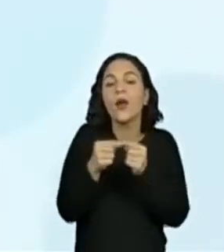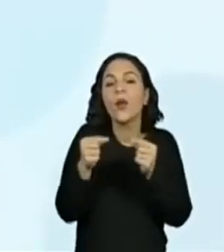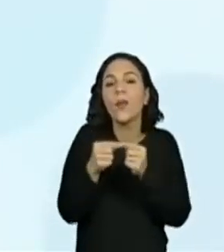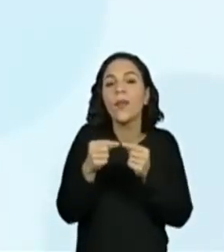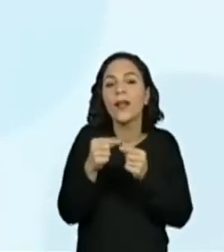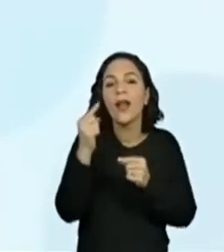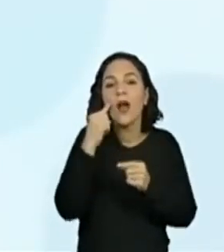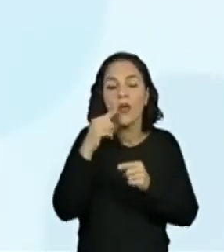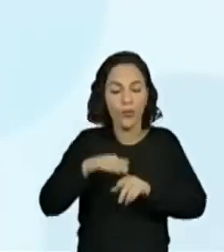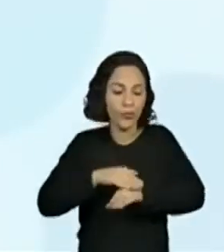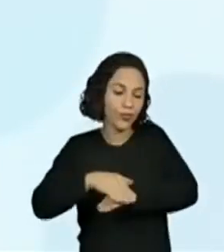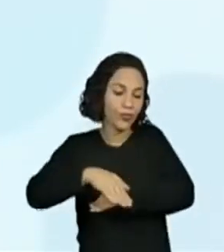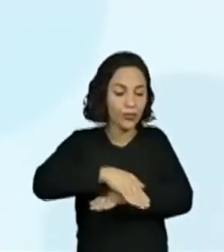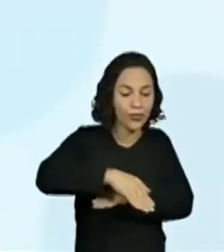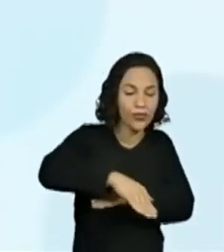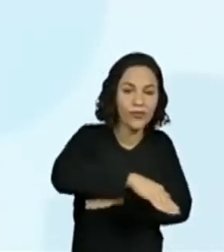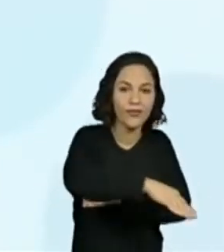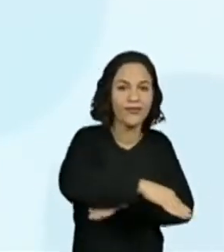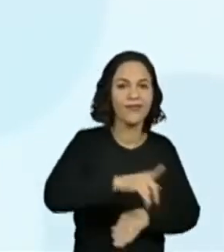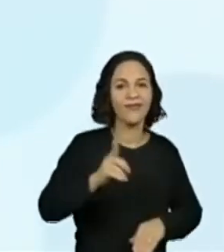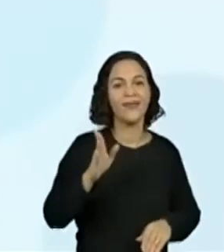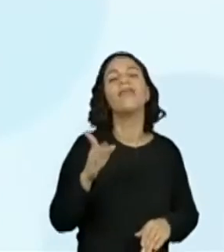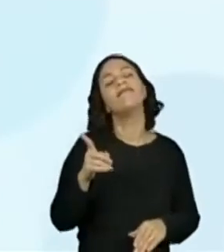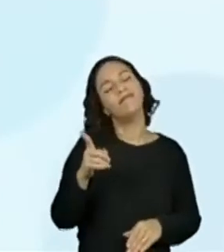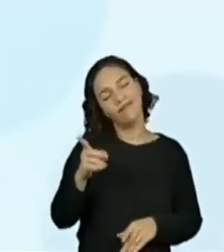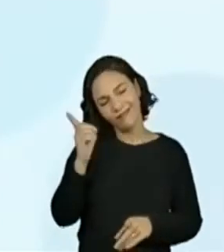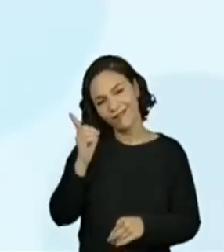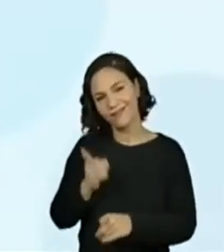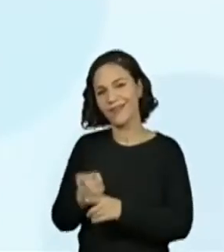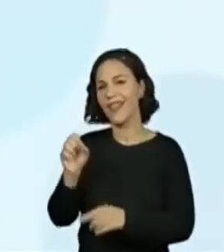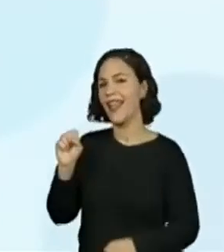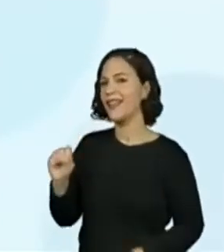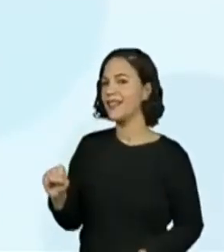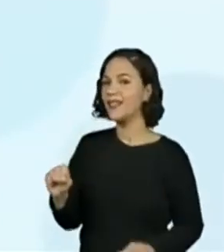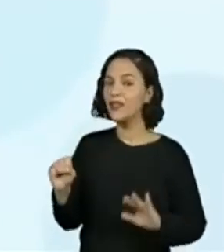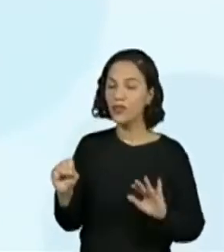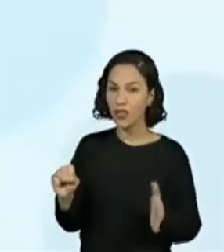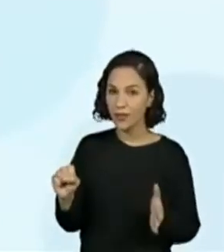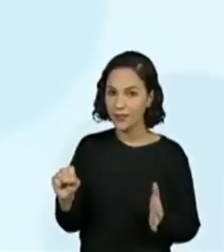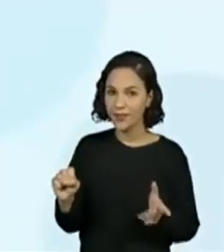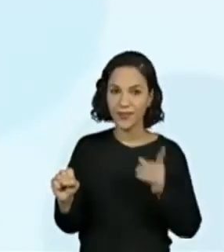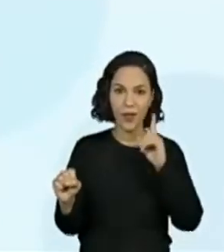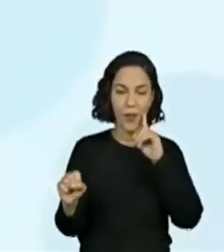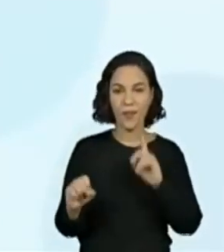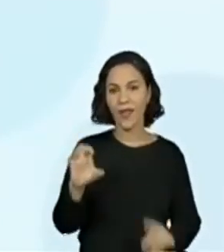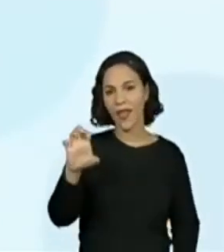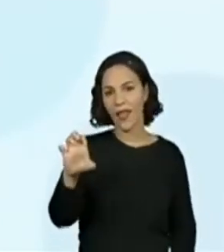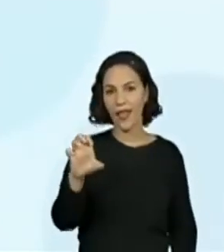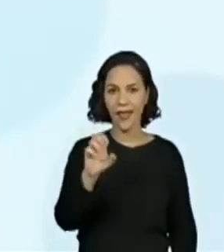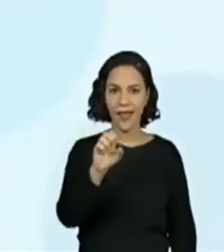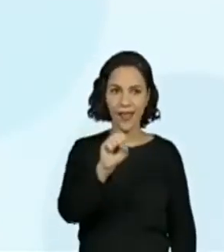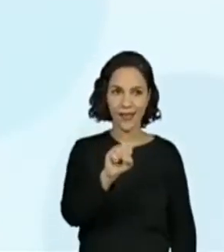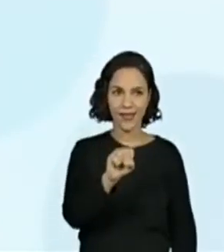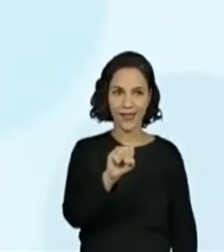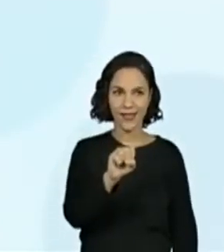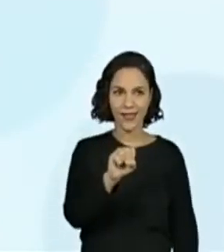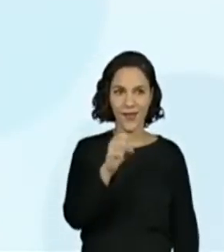esse? Com certeza. S. Ah, então eu vou colocar aqui embaixo. Pro... E e S.